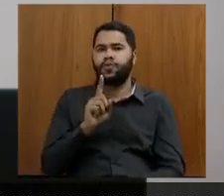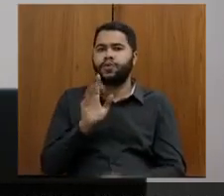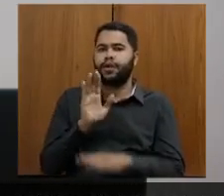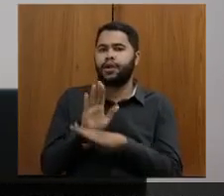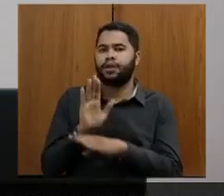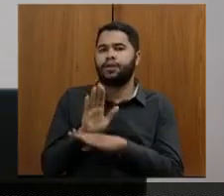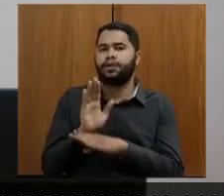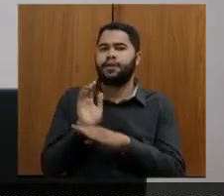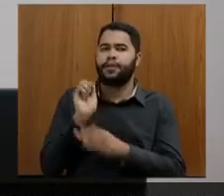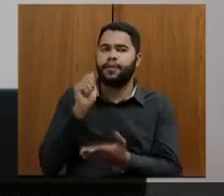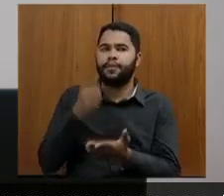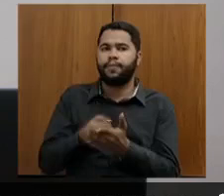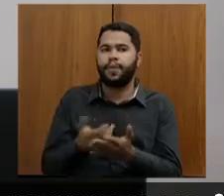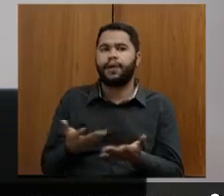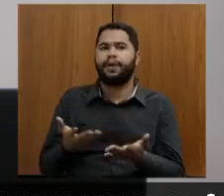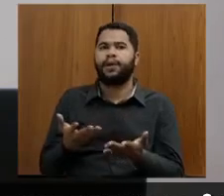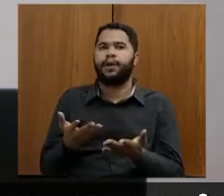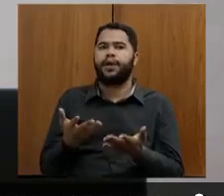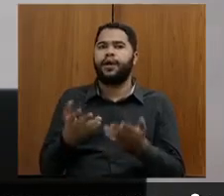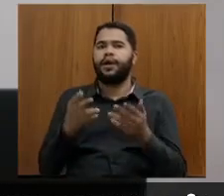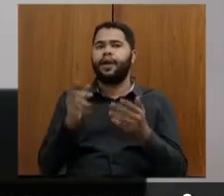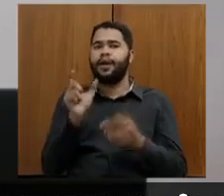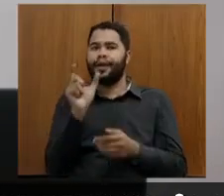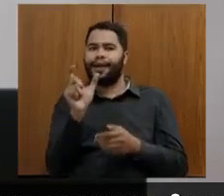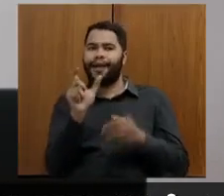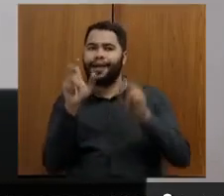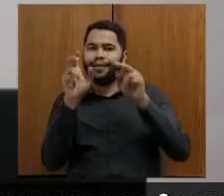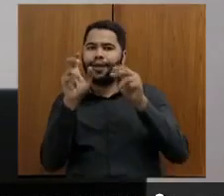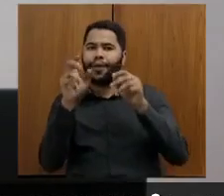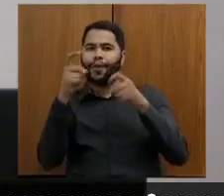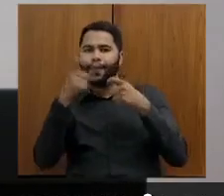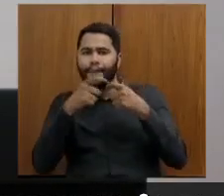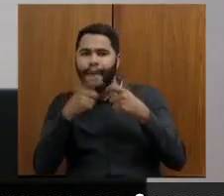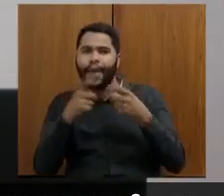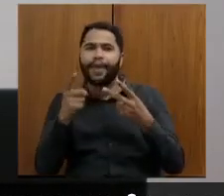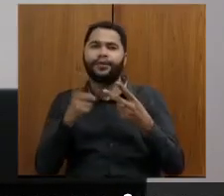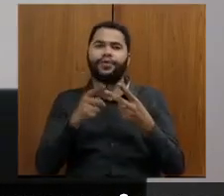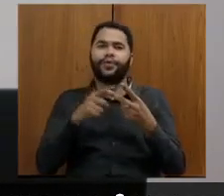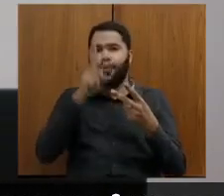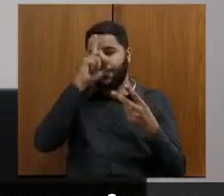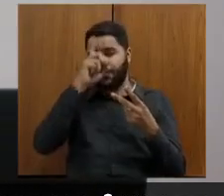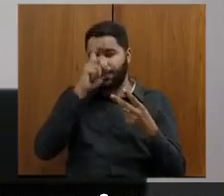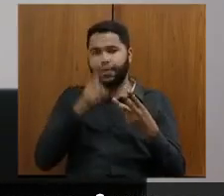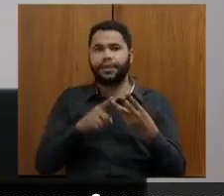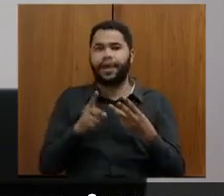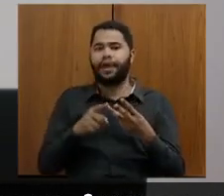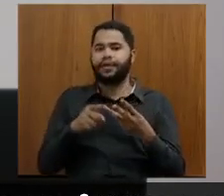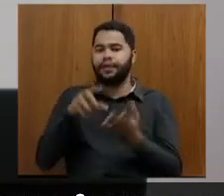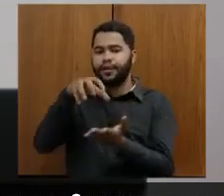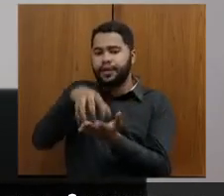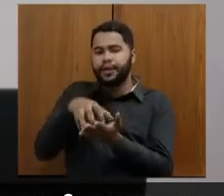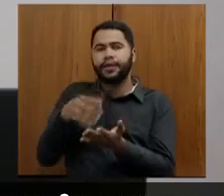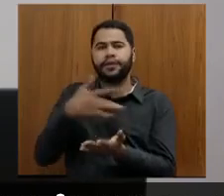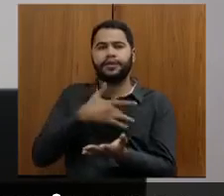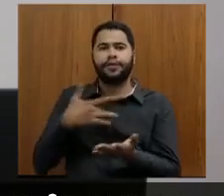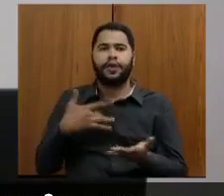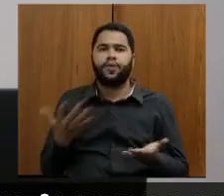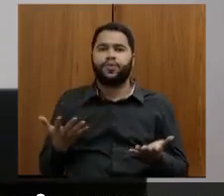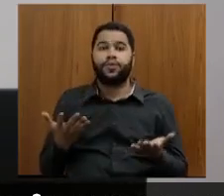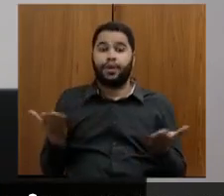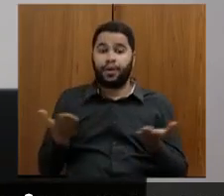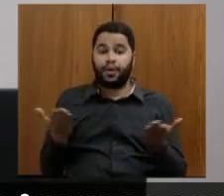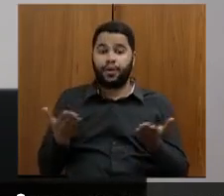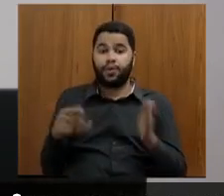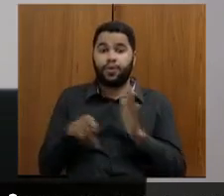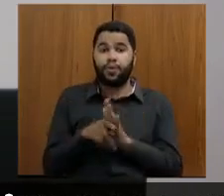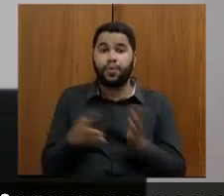e pagar convênios hospitais clínicas neste momento ipsm Instituto de